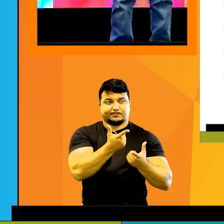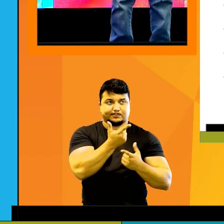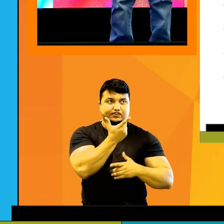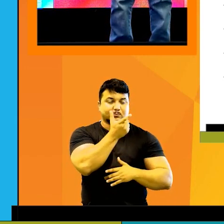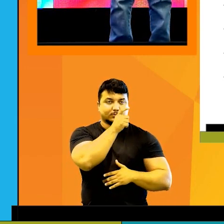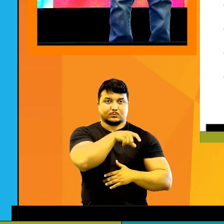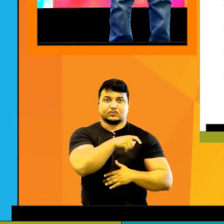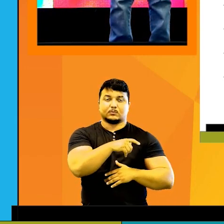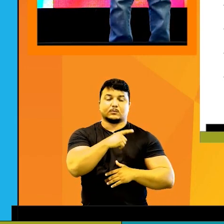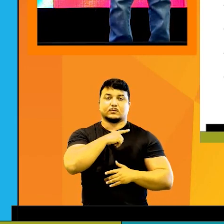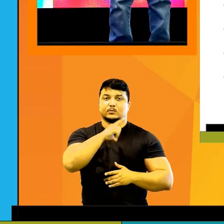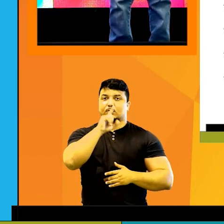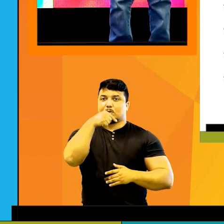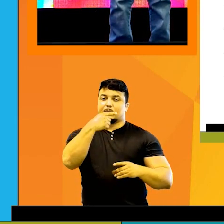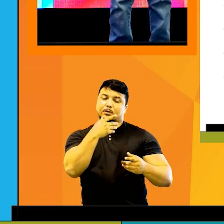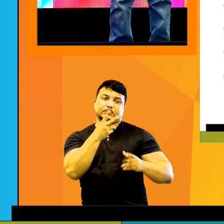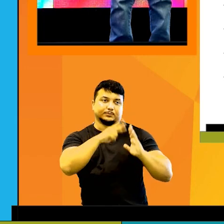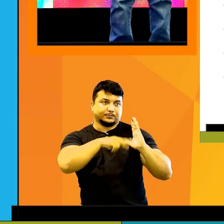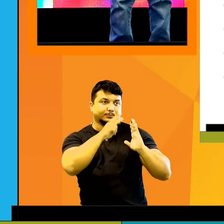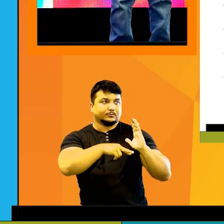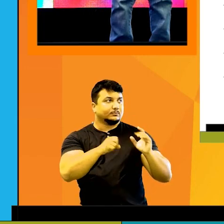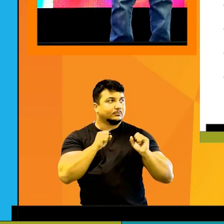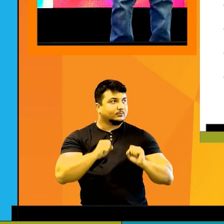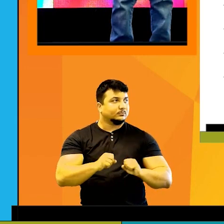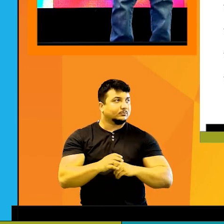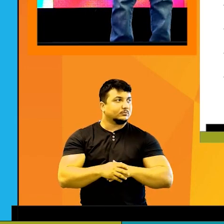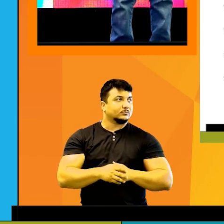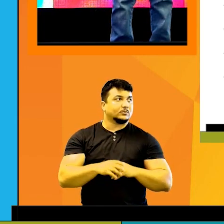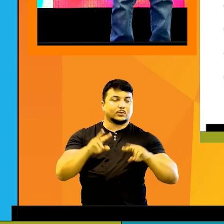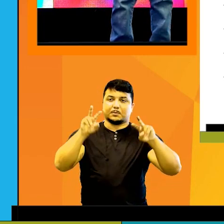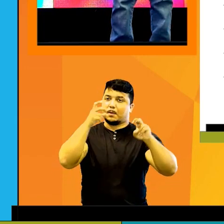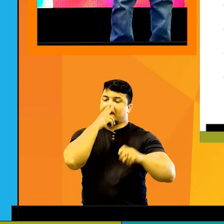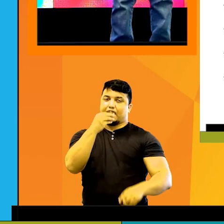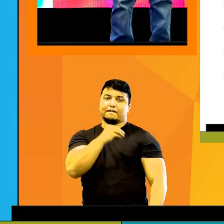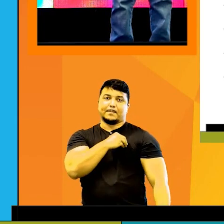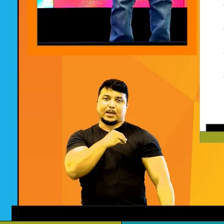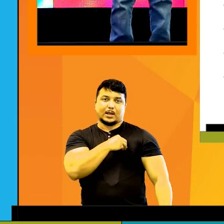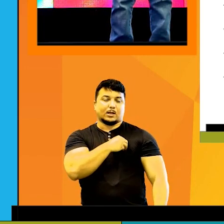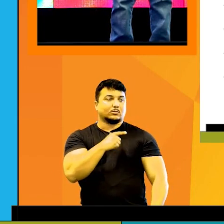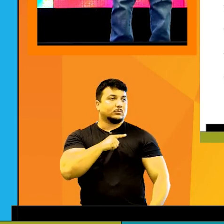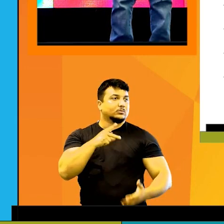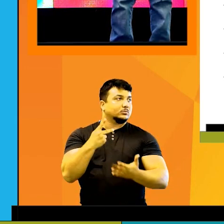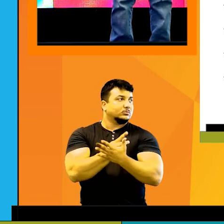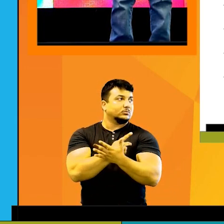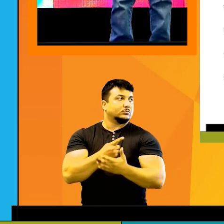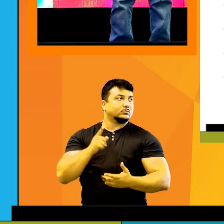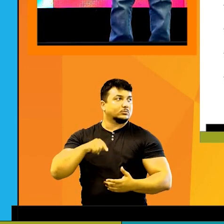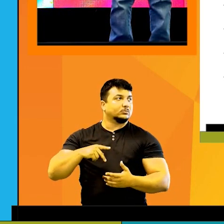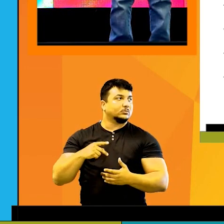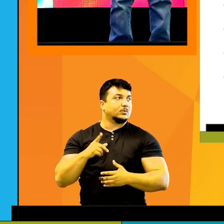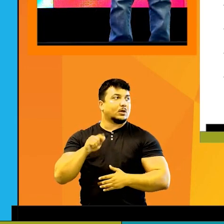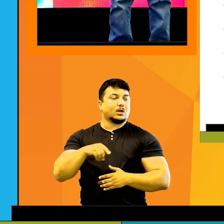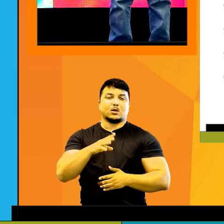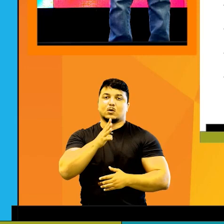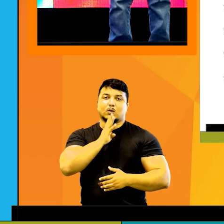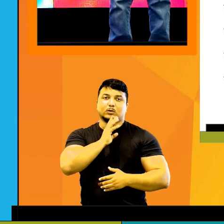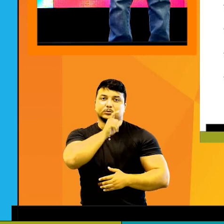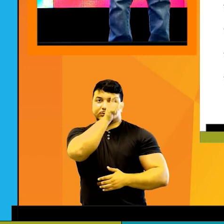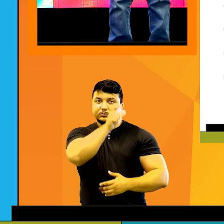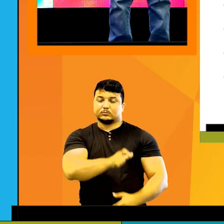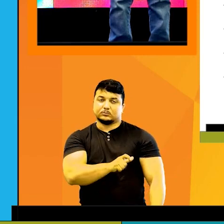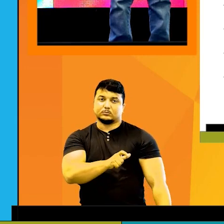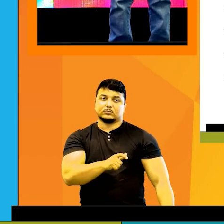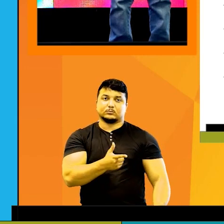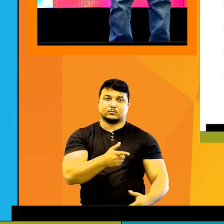continuar em casa para entender essa relação, esse, entre aspas, pecado que a índia Iracema cometeu ao conhecer o homem